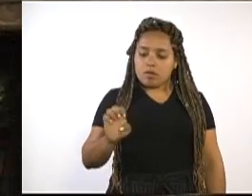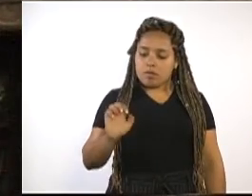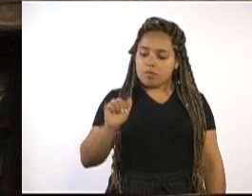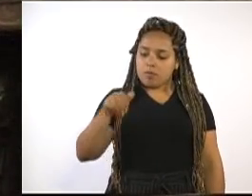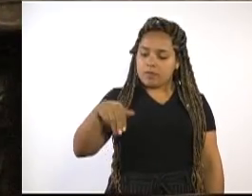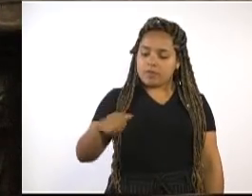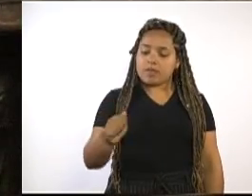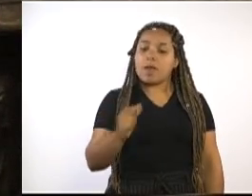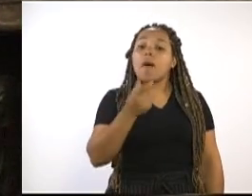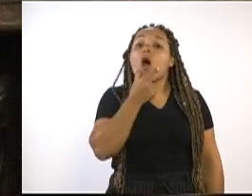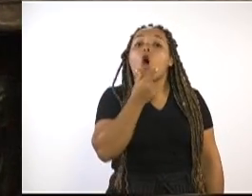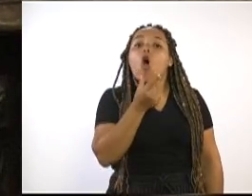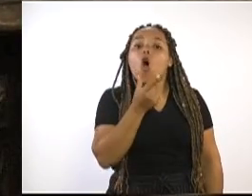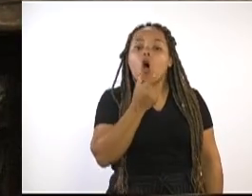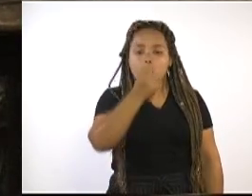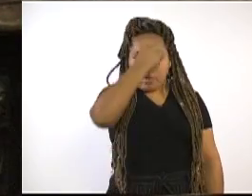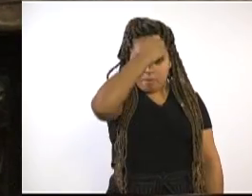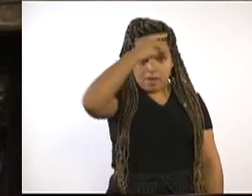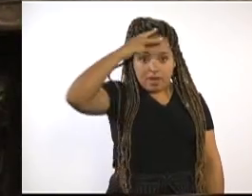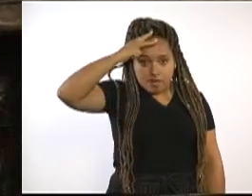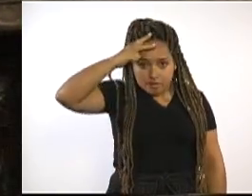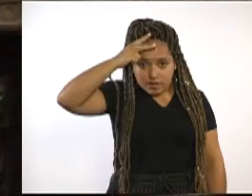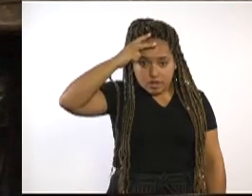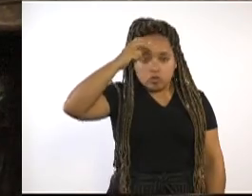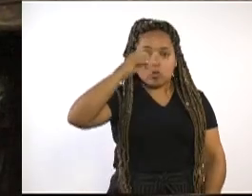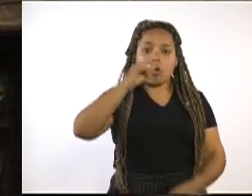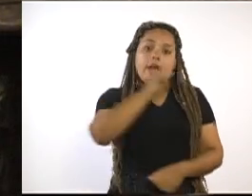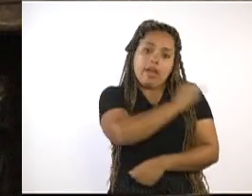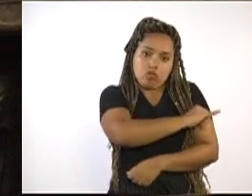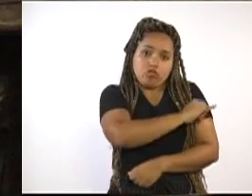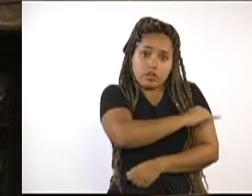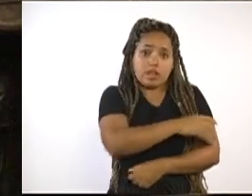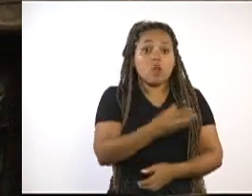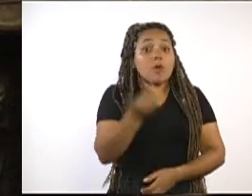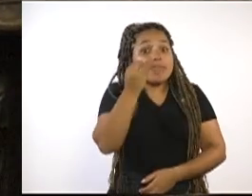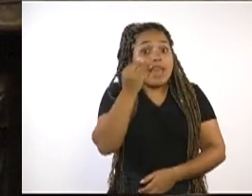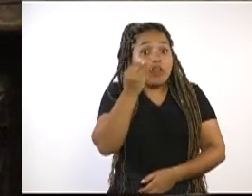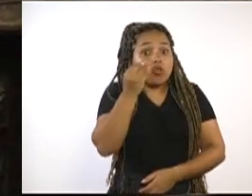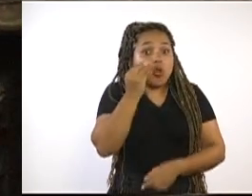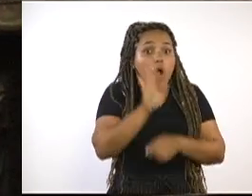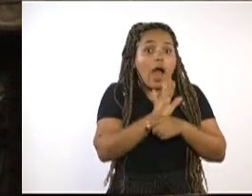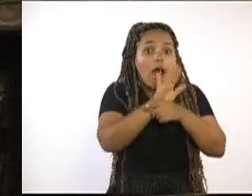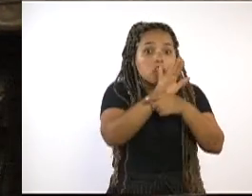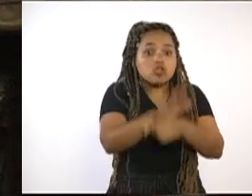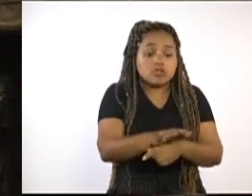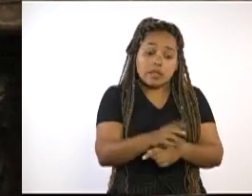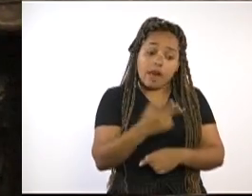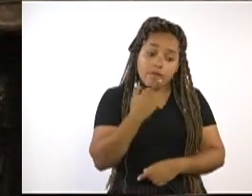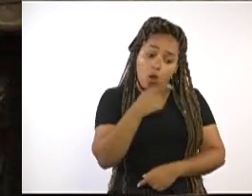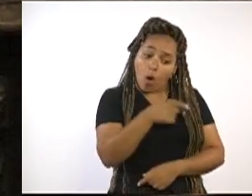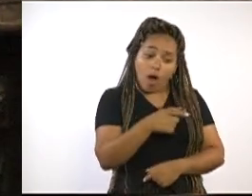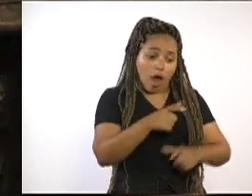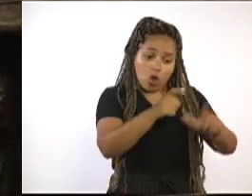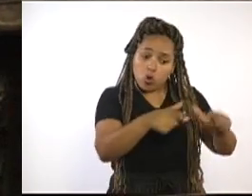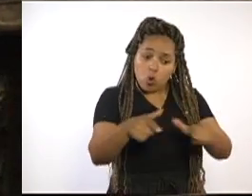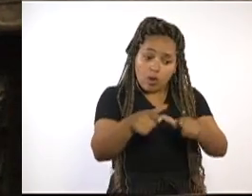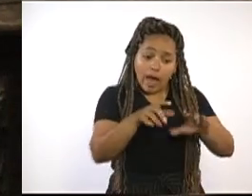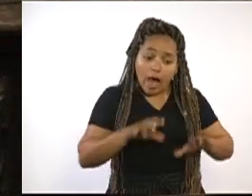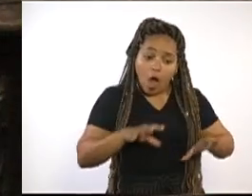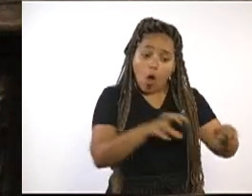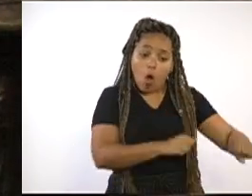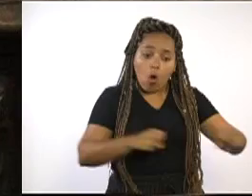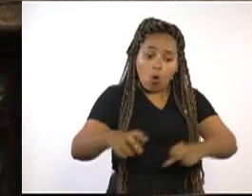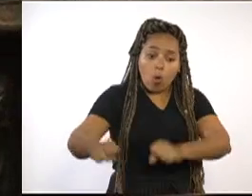Janeiro quis impedir que as pessoas ocupassem